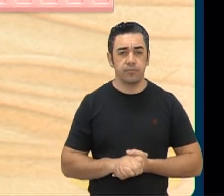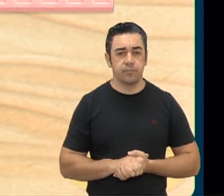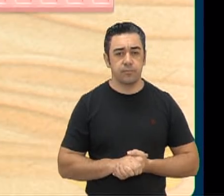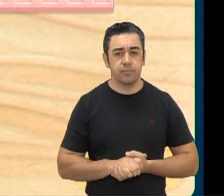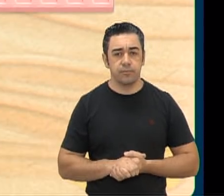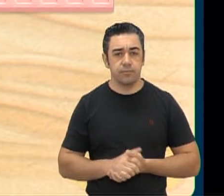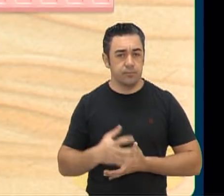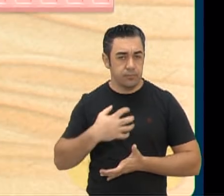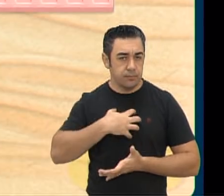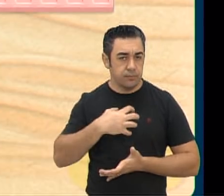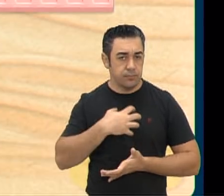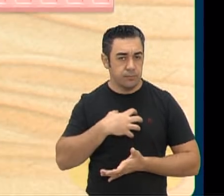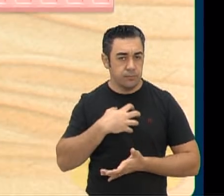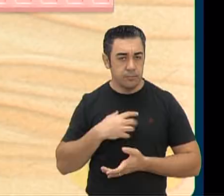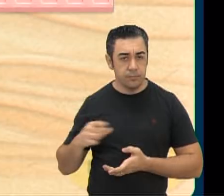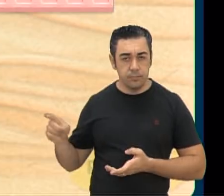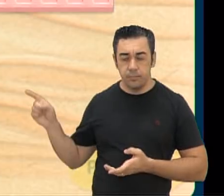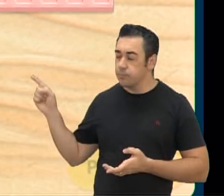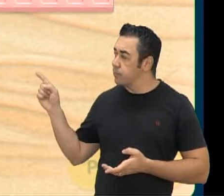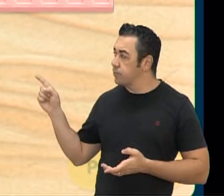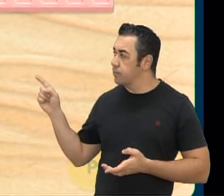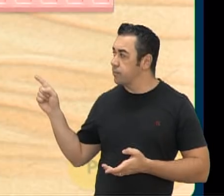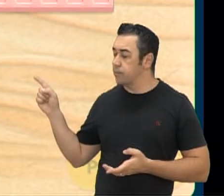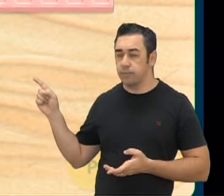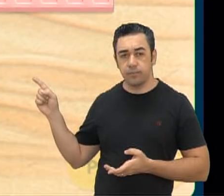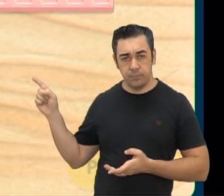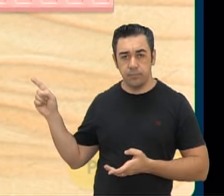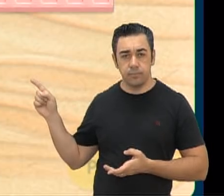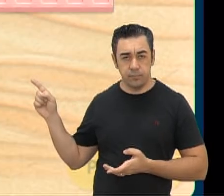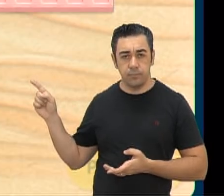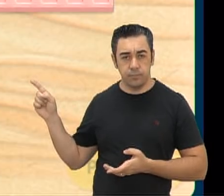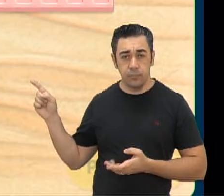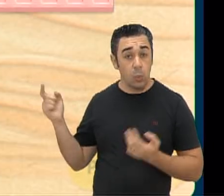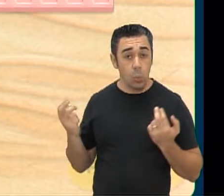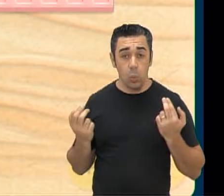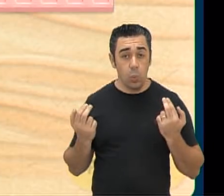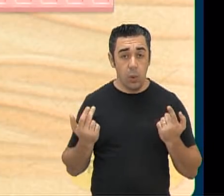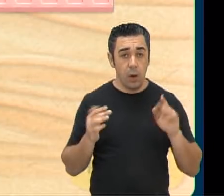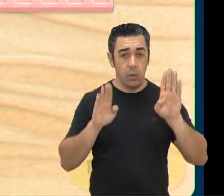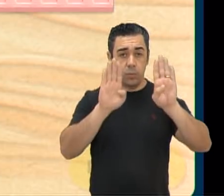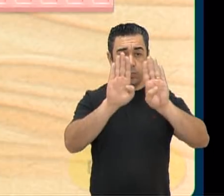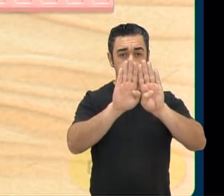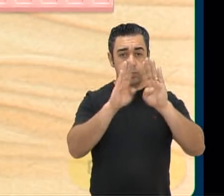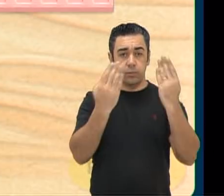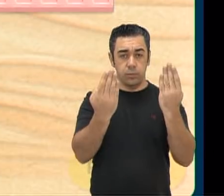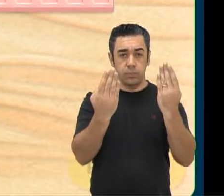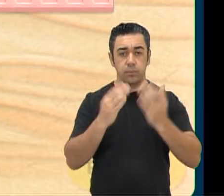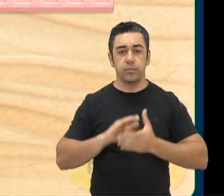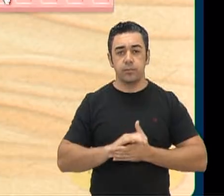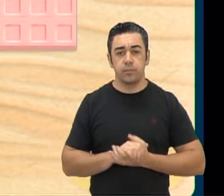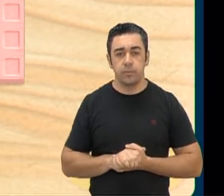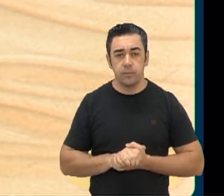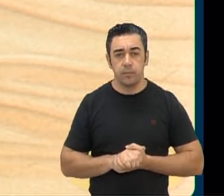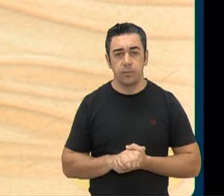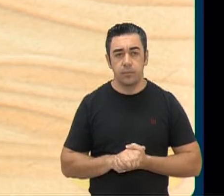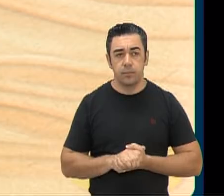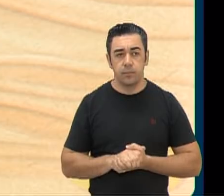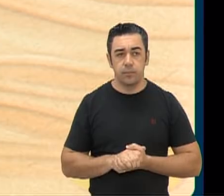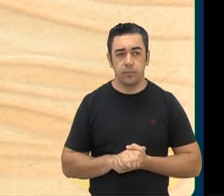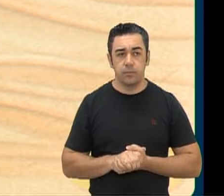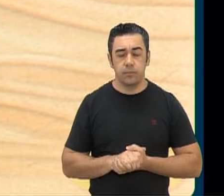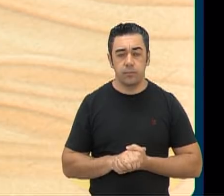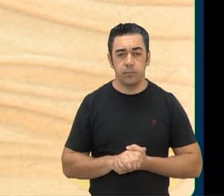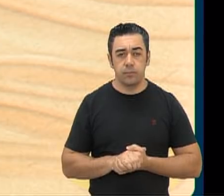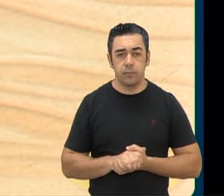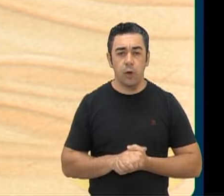e vai ficando o reflexo da figura do eixo, do outro eixo. E a gente vai montando ela